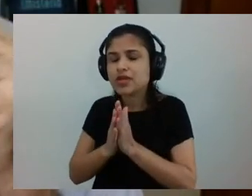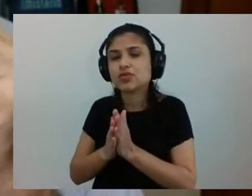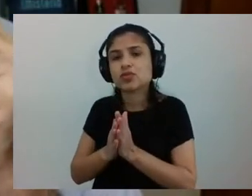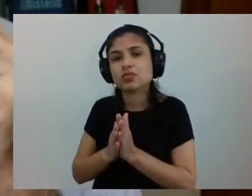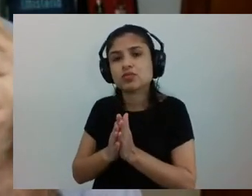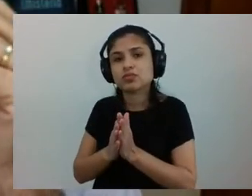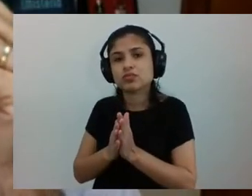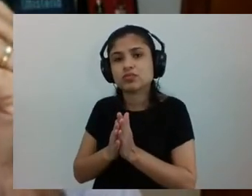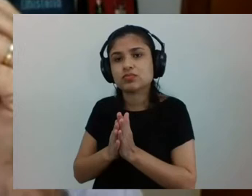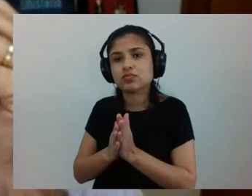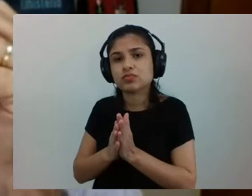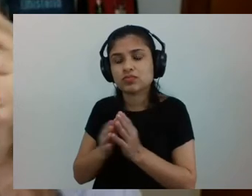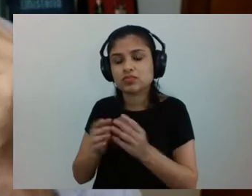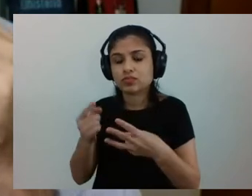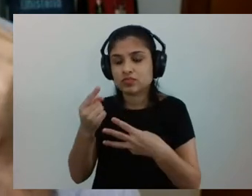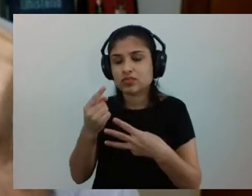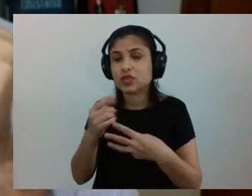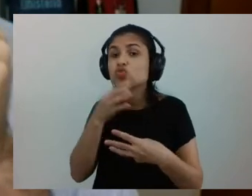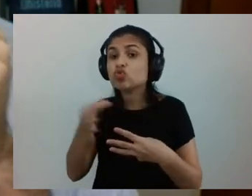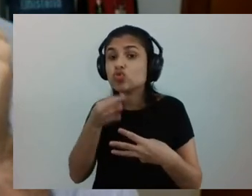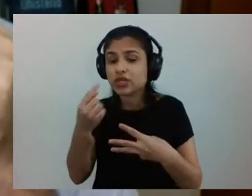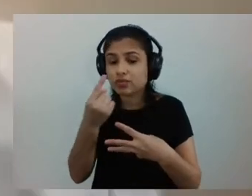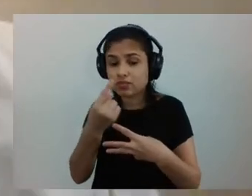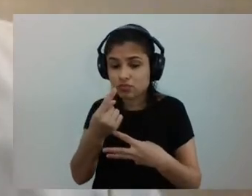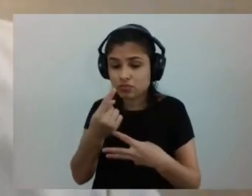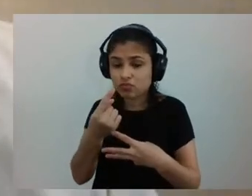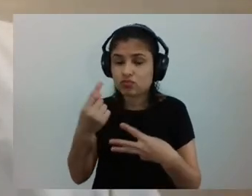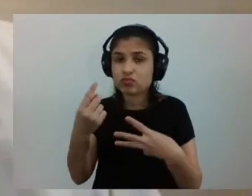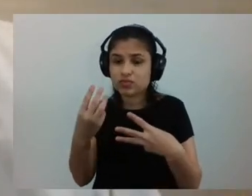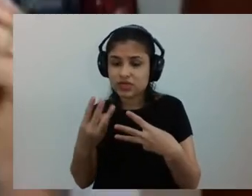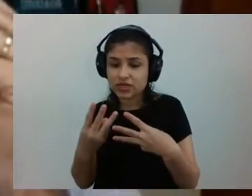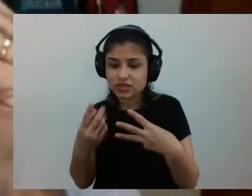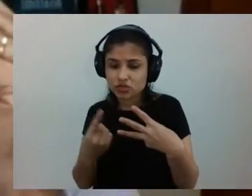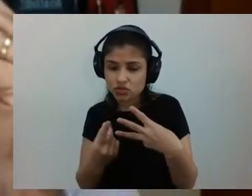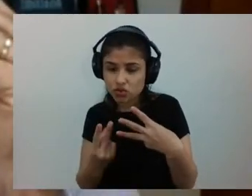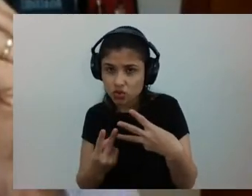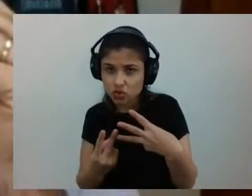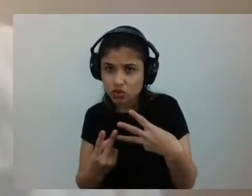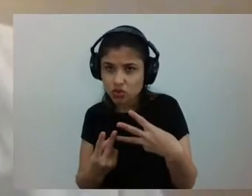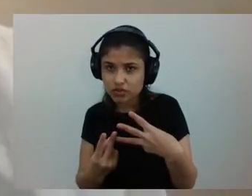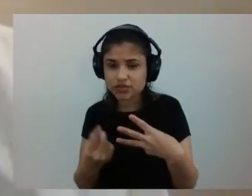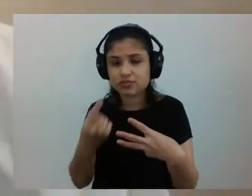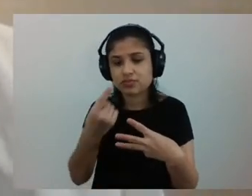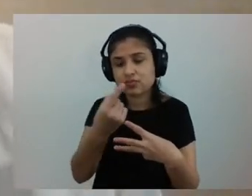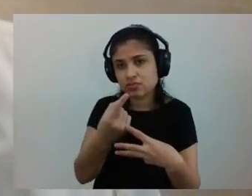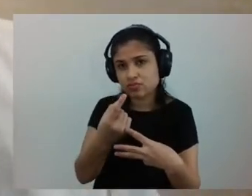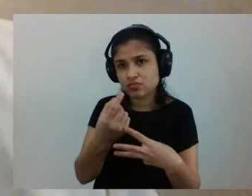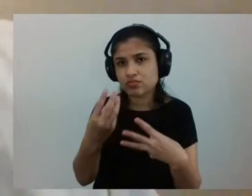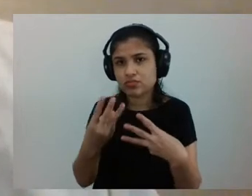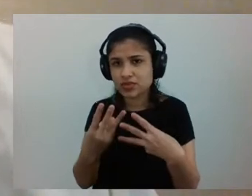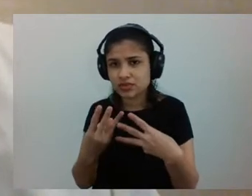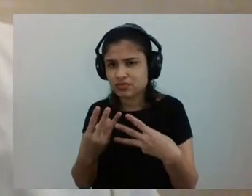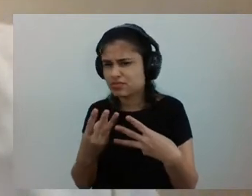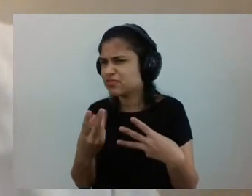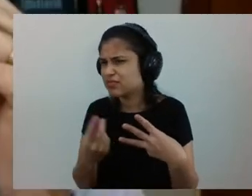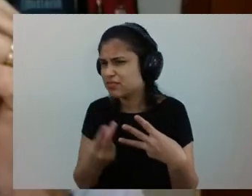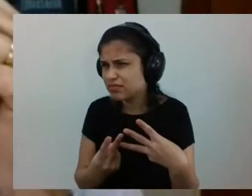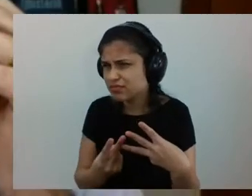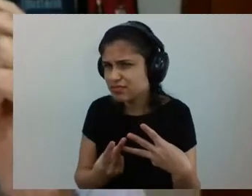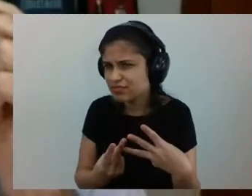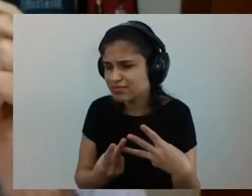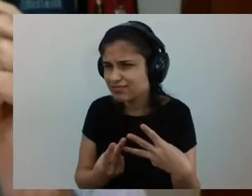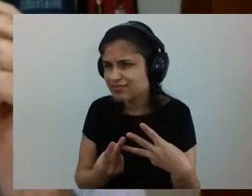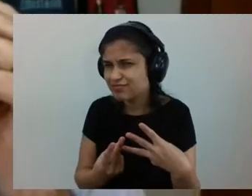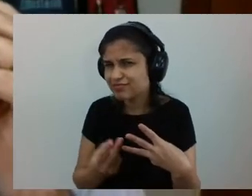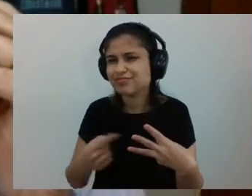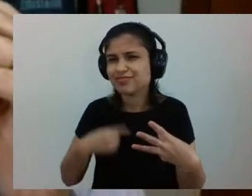seja 1-3-2, 3-2-1, certo? Porque houve esse equívoco. A gente respondeu para